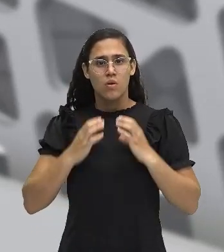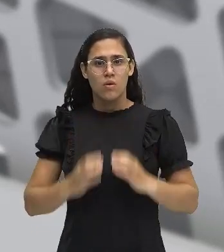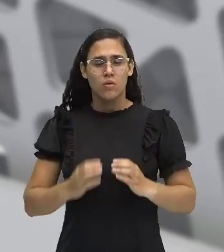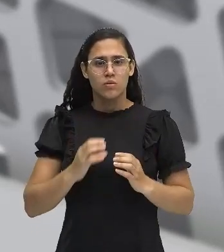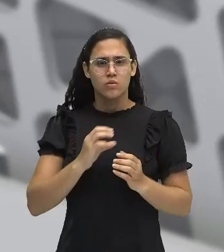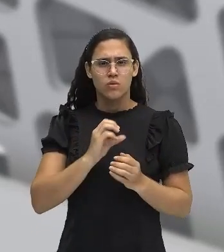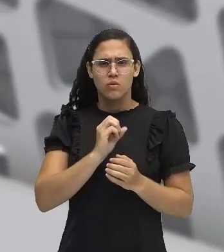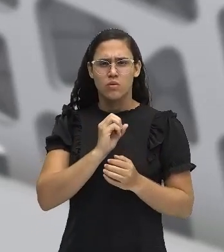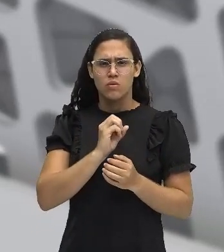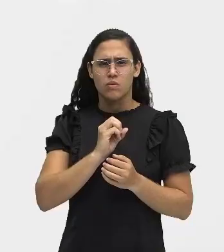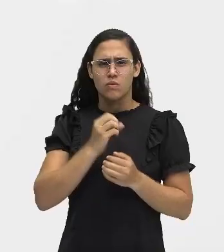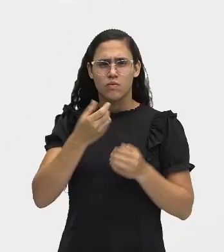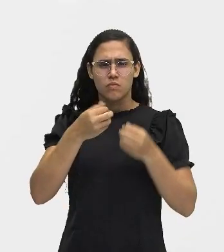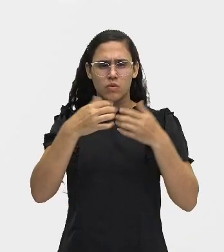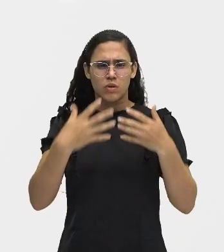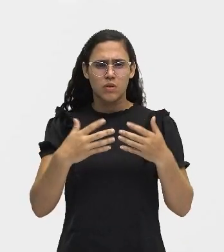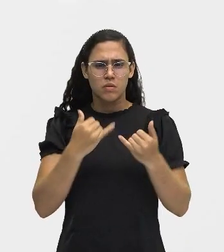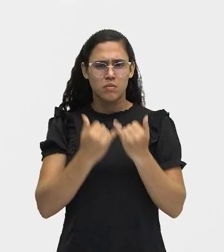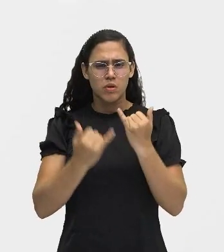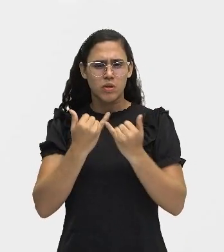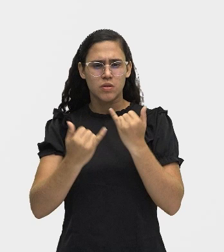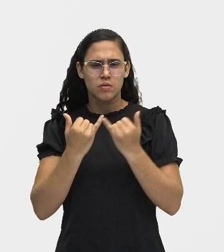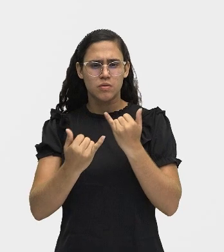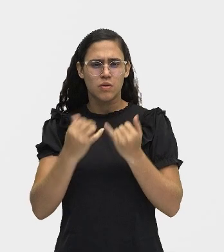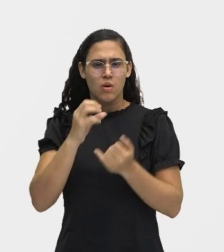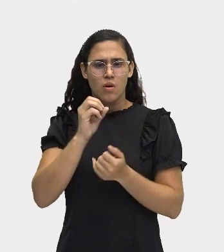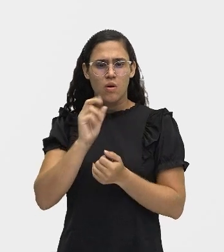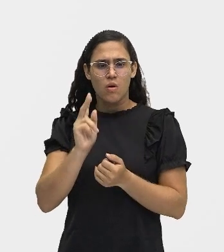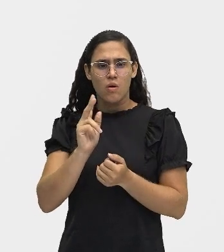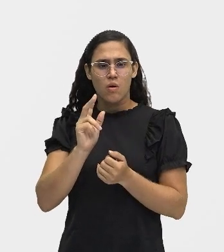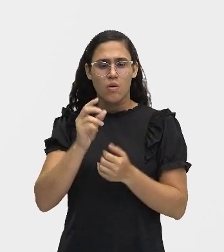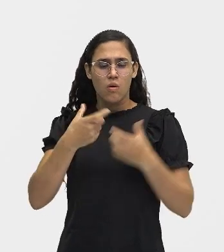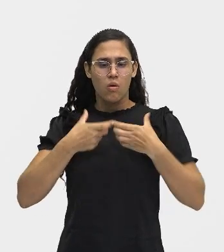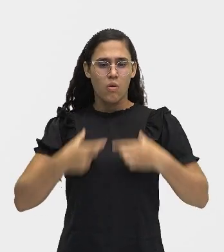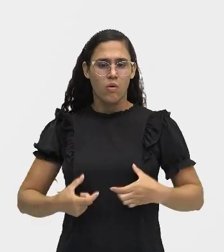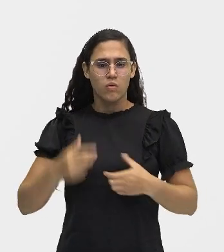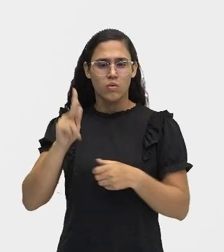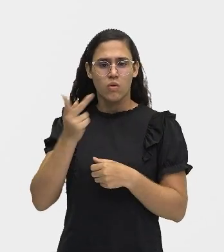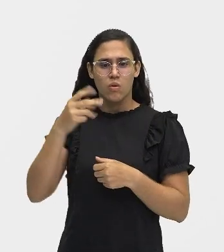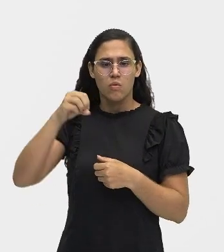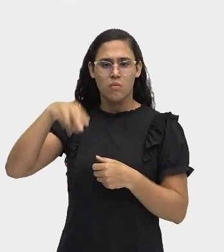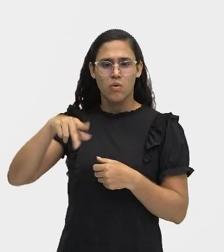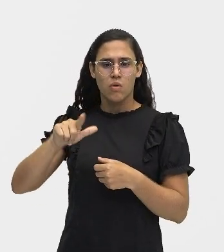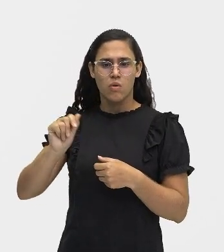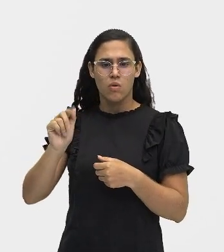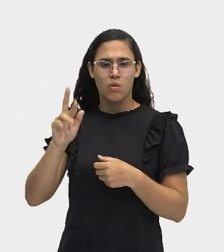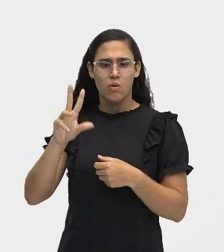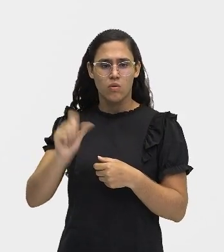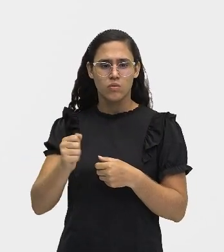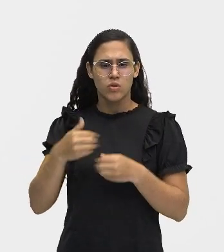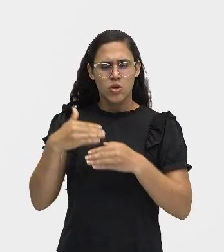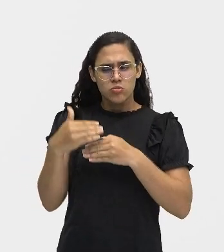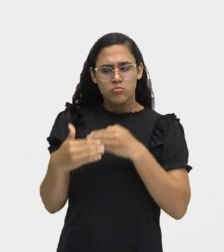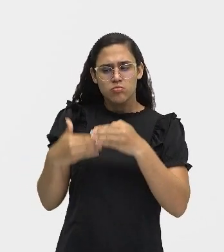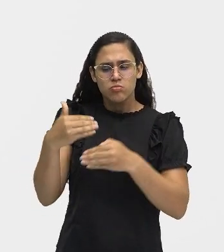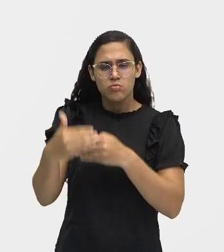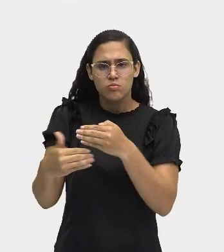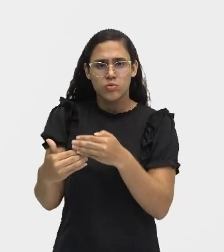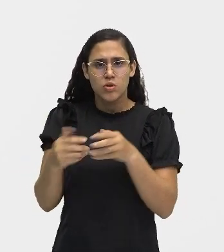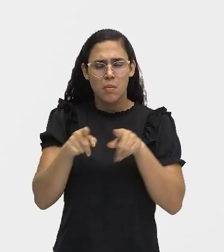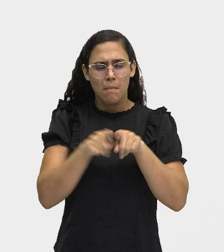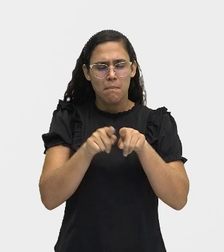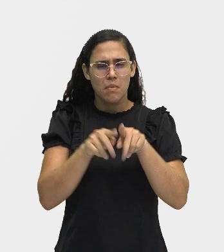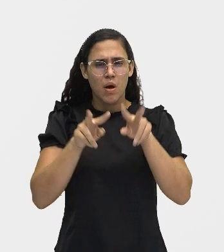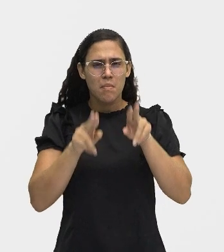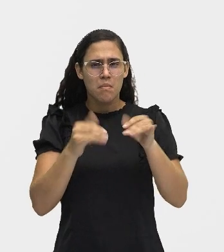né? Então vamos relembrar? Então, quando uma determinada espécie possui órgãos que se desenvolvem de maneira